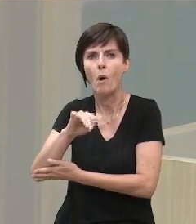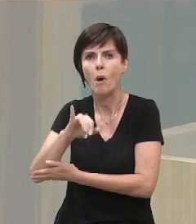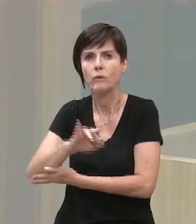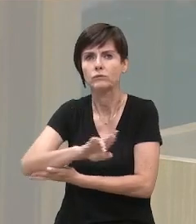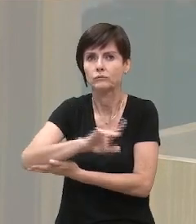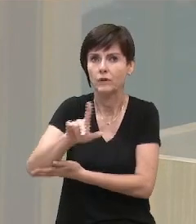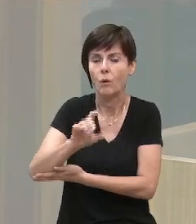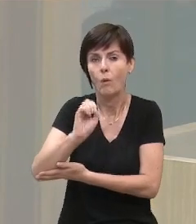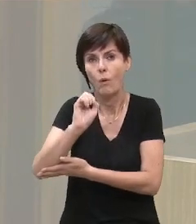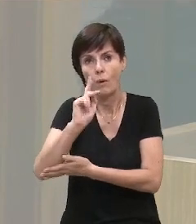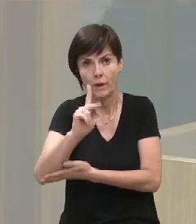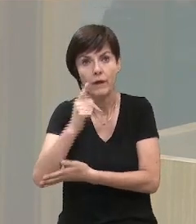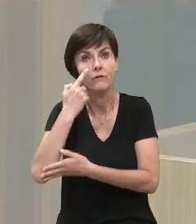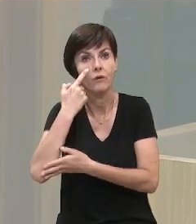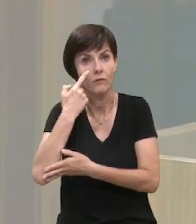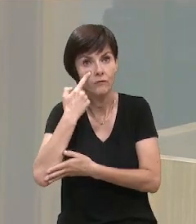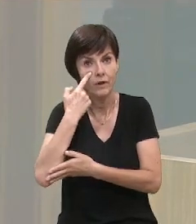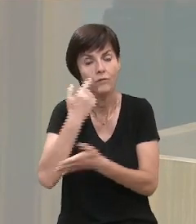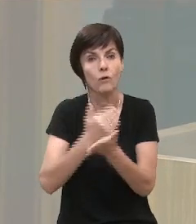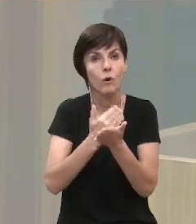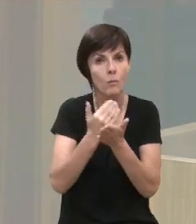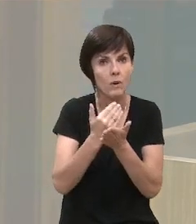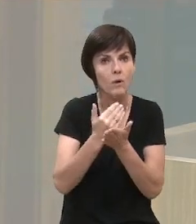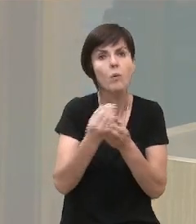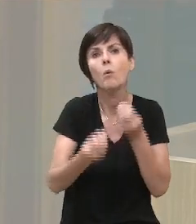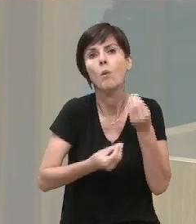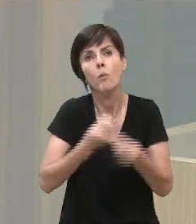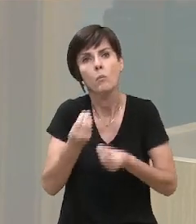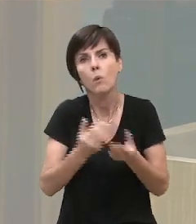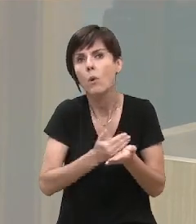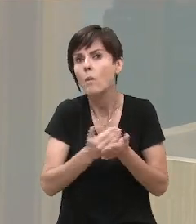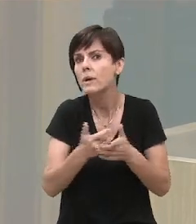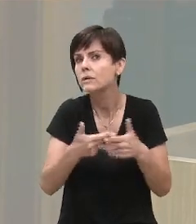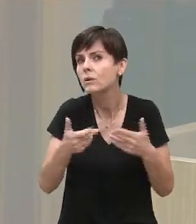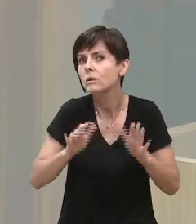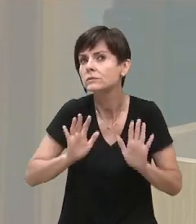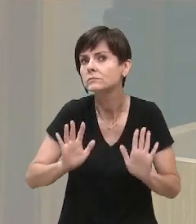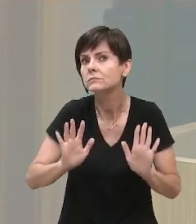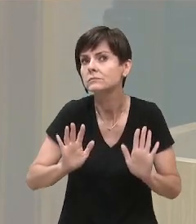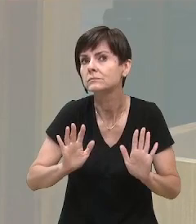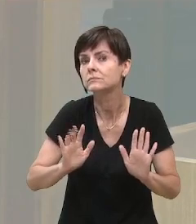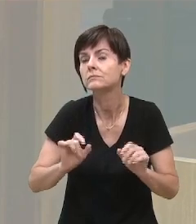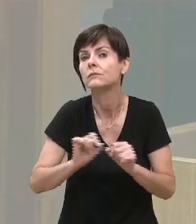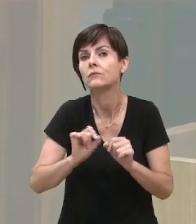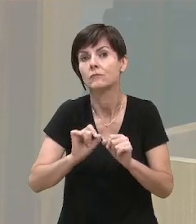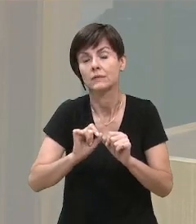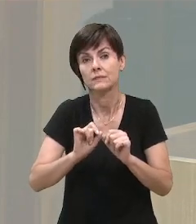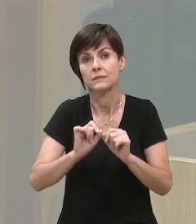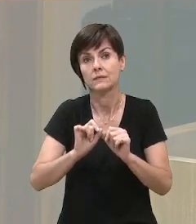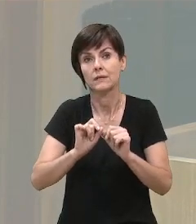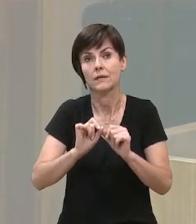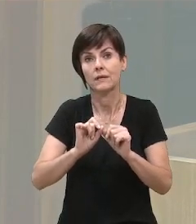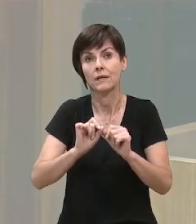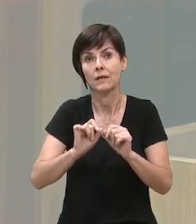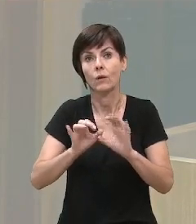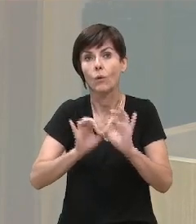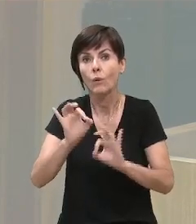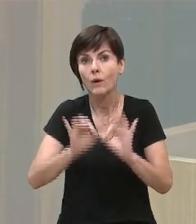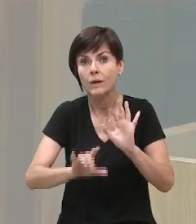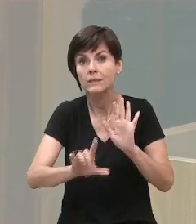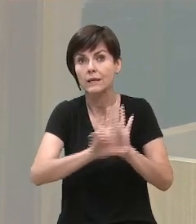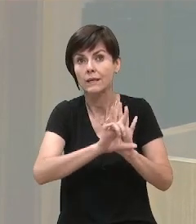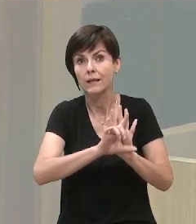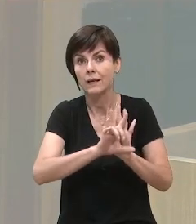bom, vamos começar por onde inicia as coisas. Vamos regulamentar, então, a lei, vamos organizar as